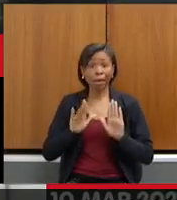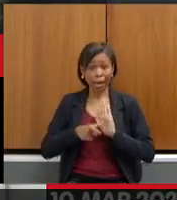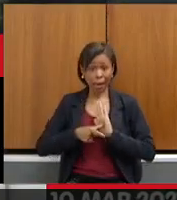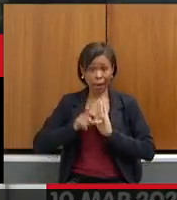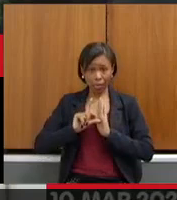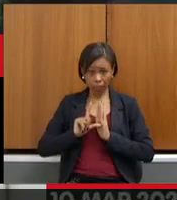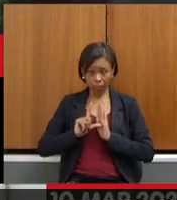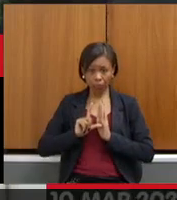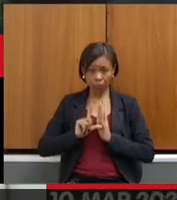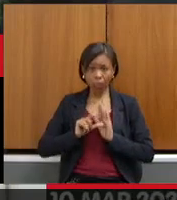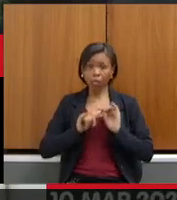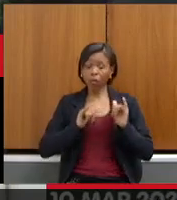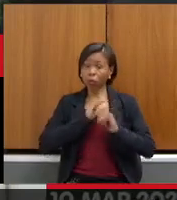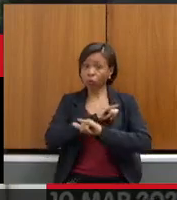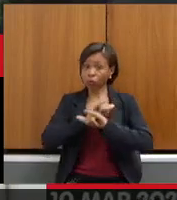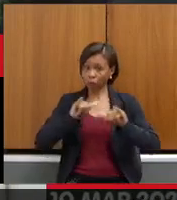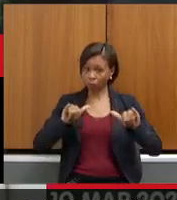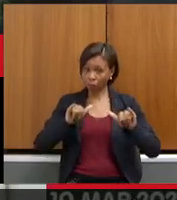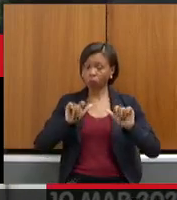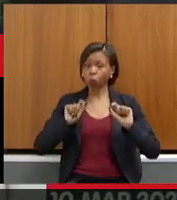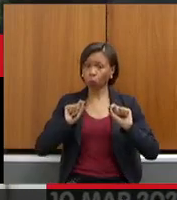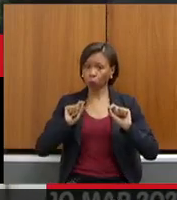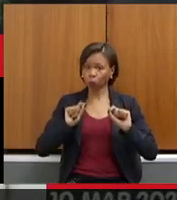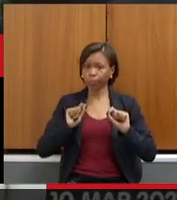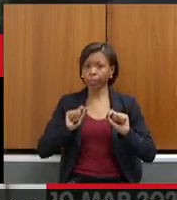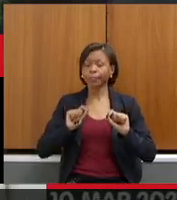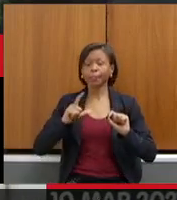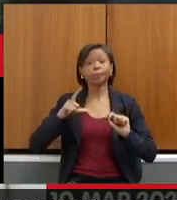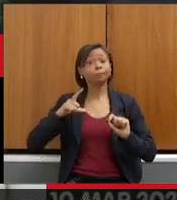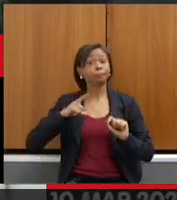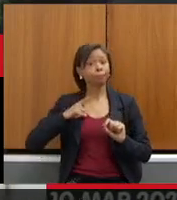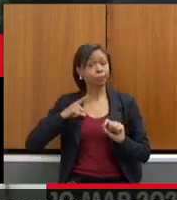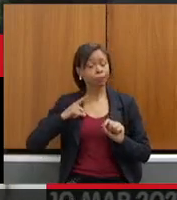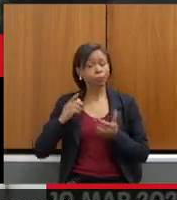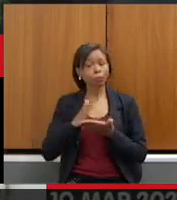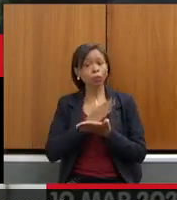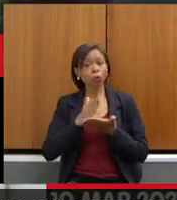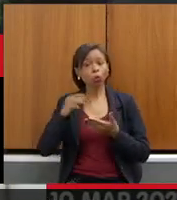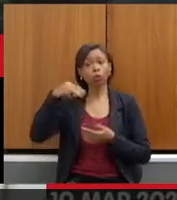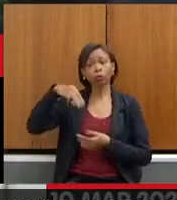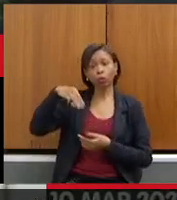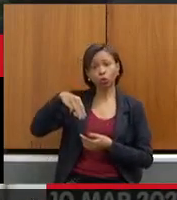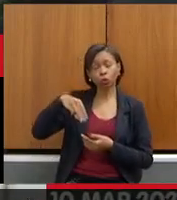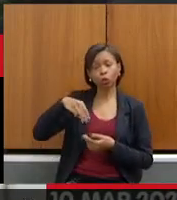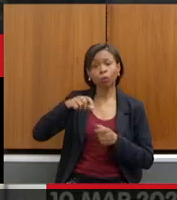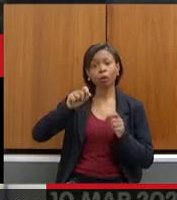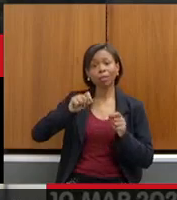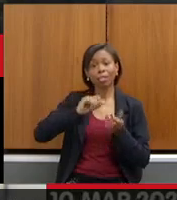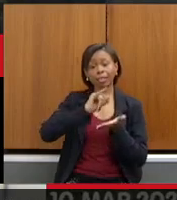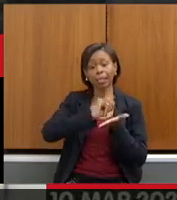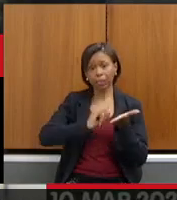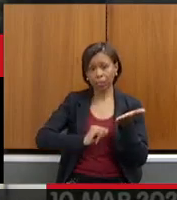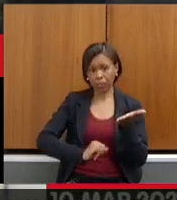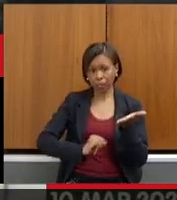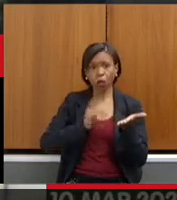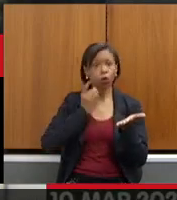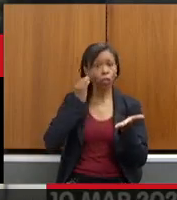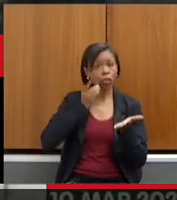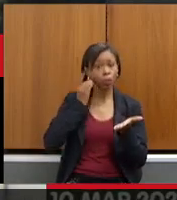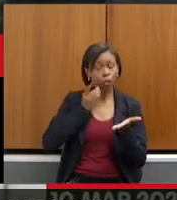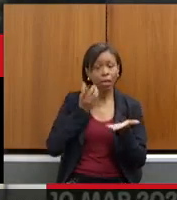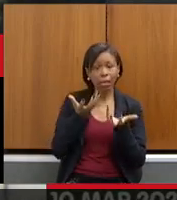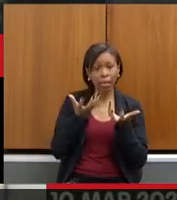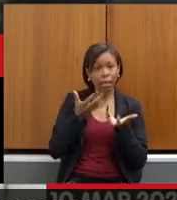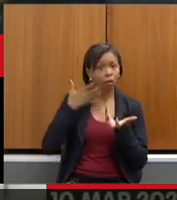as deputadas e os deputados que ainda temos alguns minutos para inscrição até às 11:10